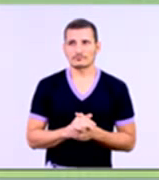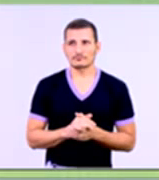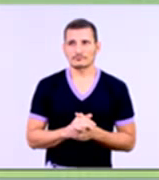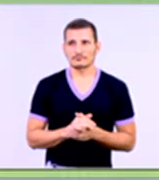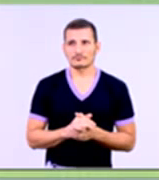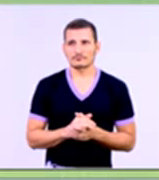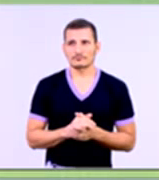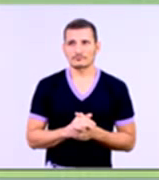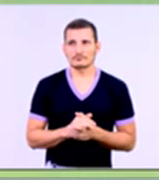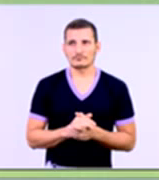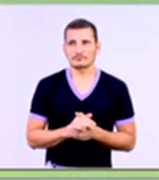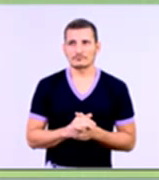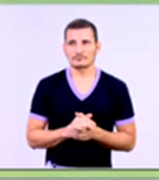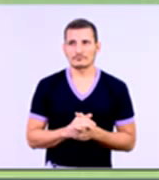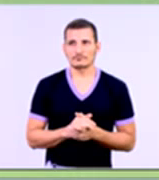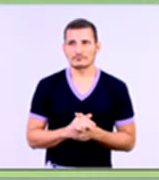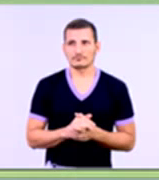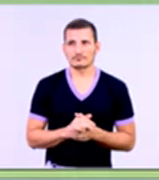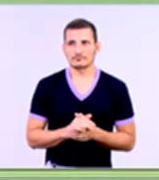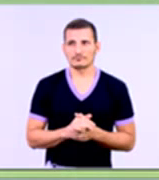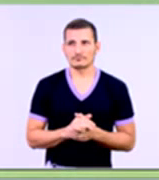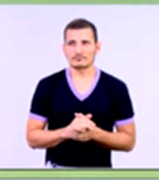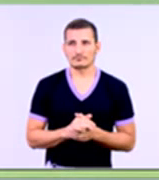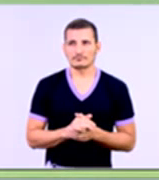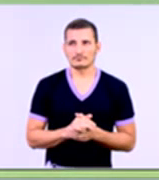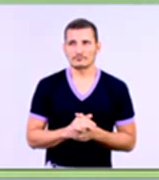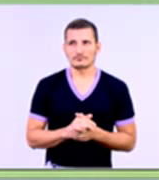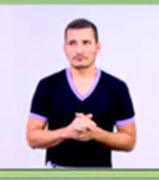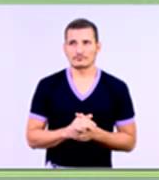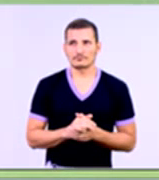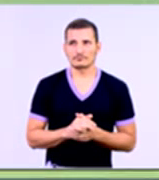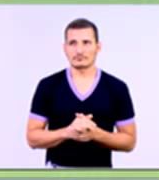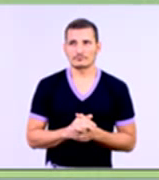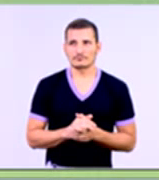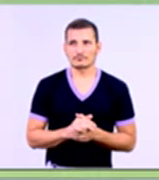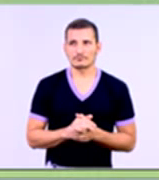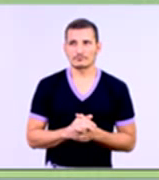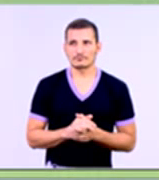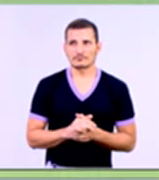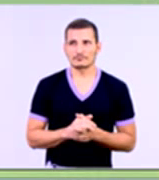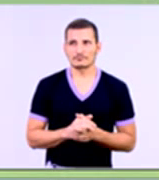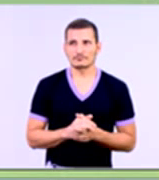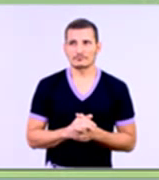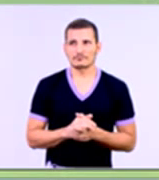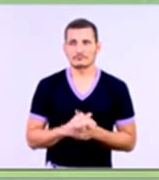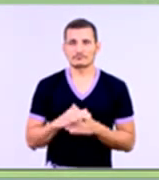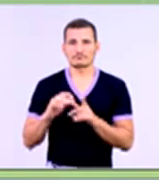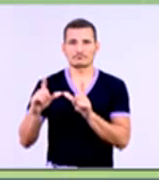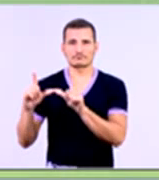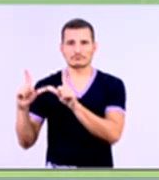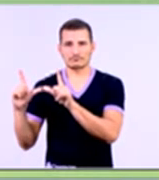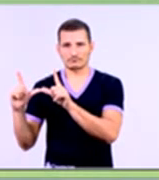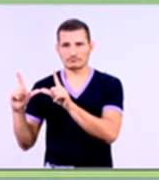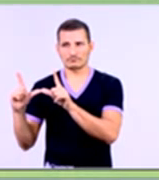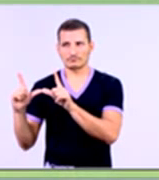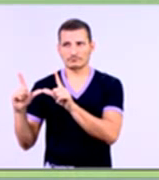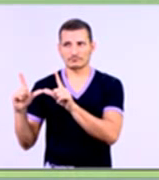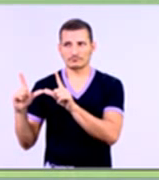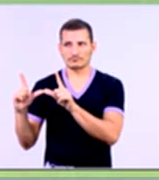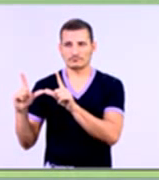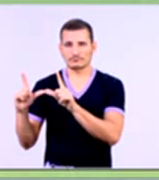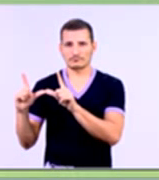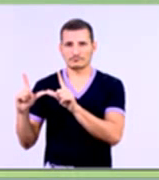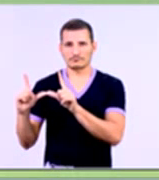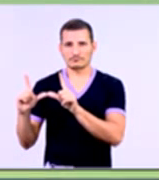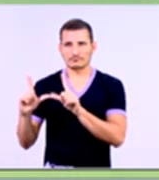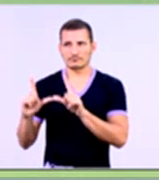list groups item, com o Bootstrap, nós temos esse resultado, uma divisão visual muito